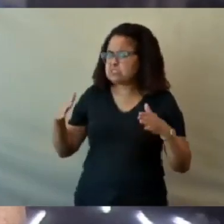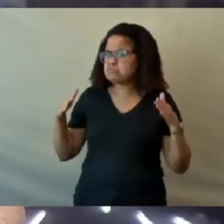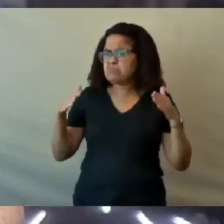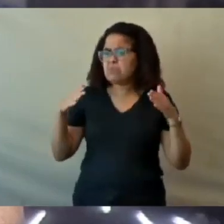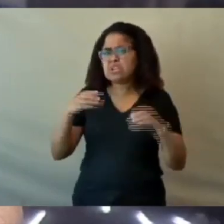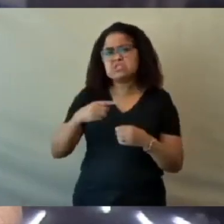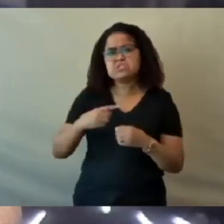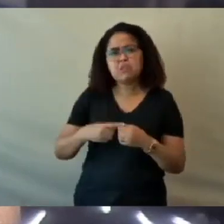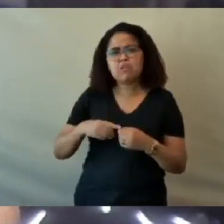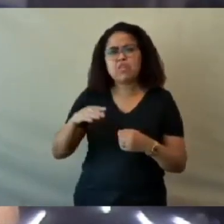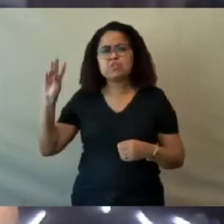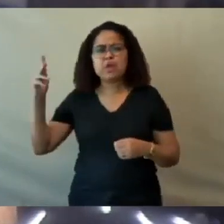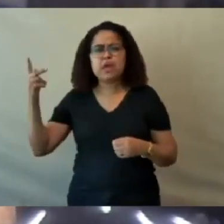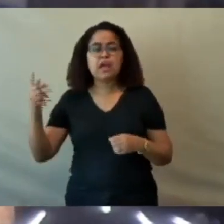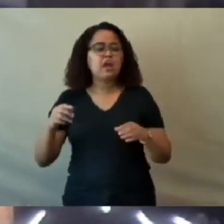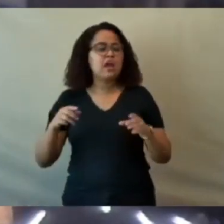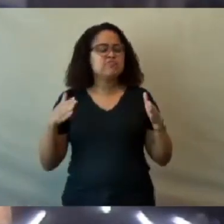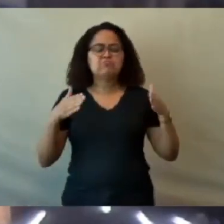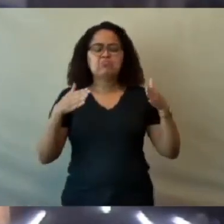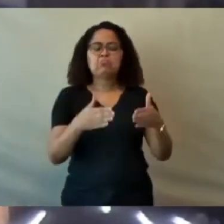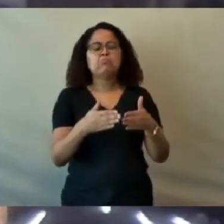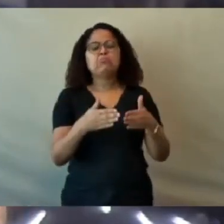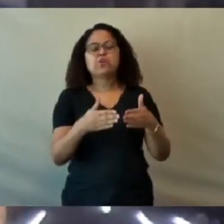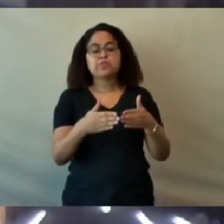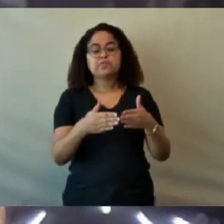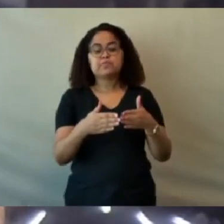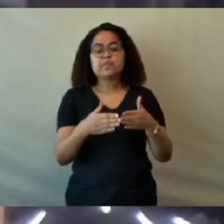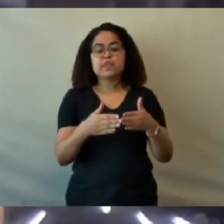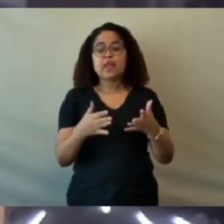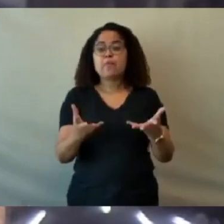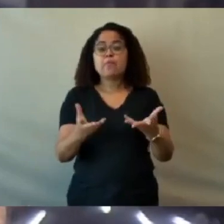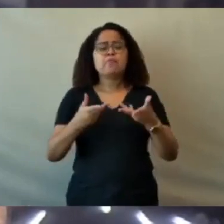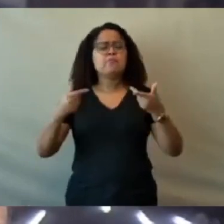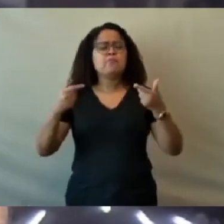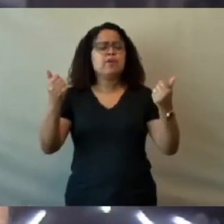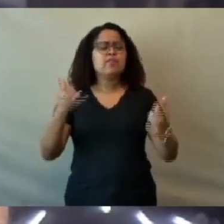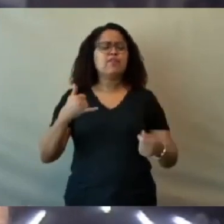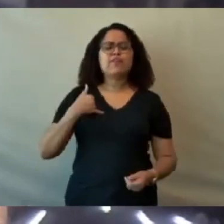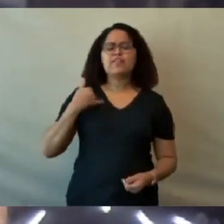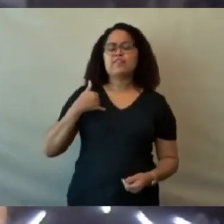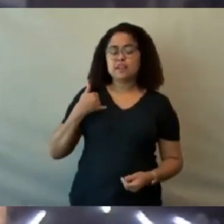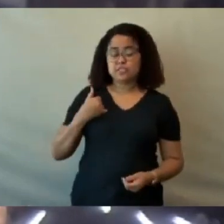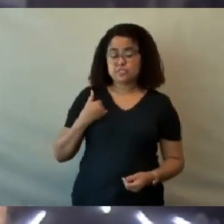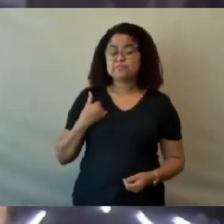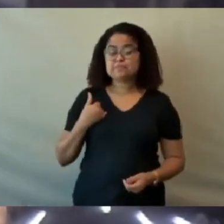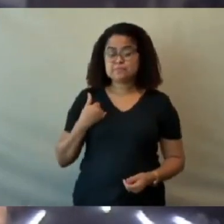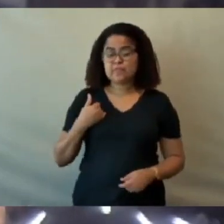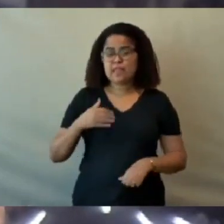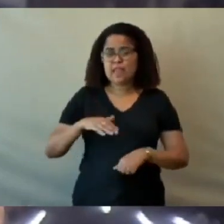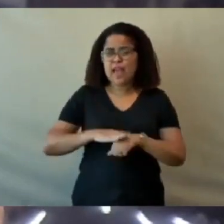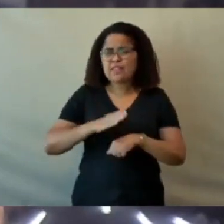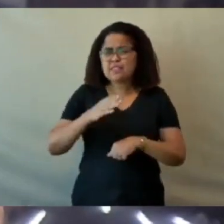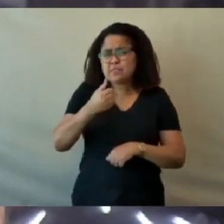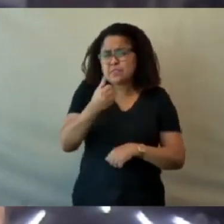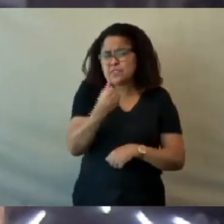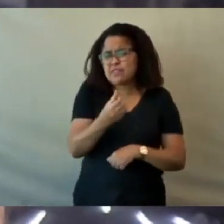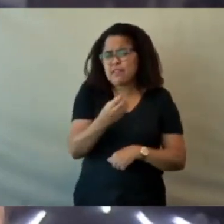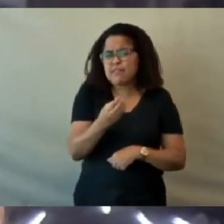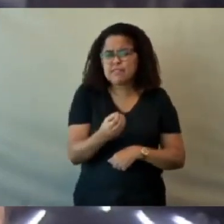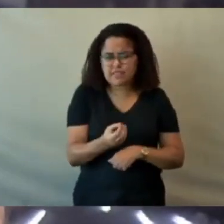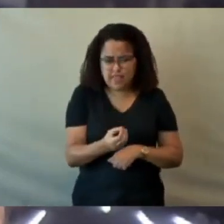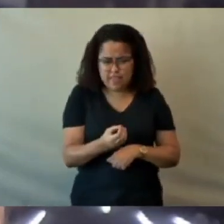na melhor idade. As pessoas acima de 60, muitas delas sem